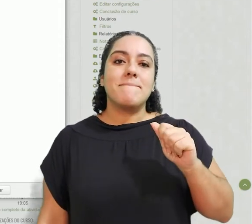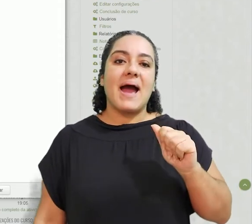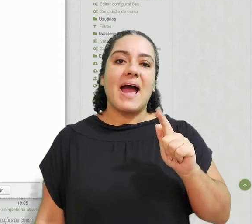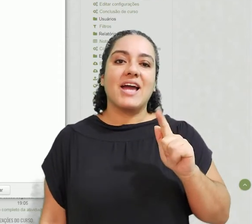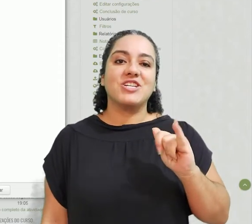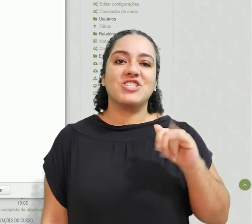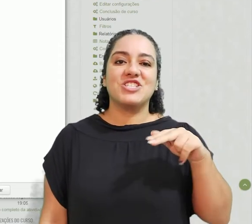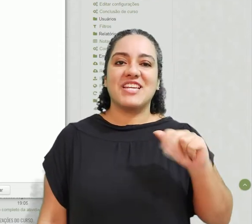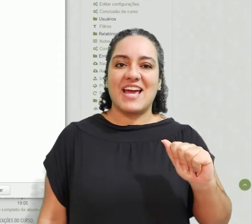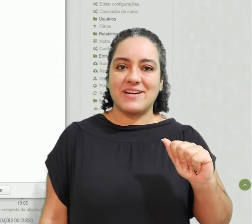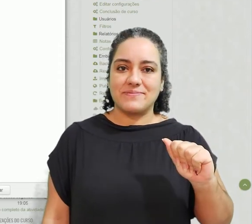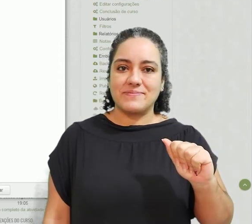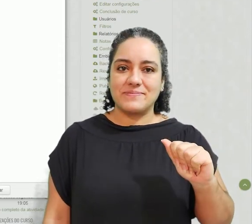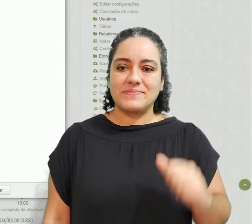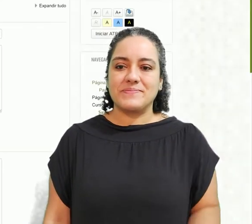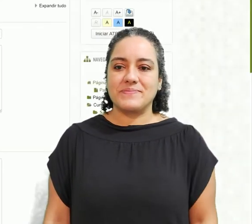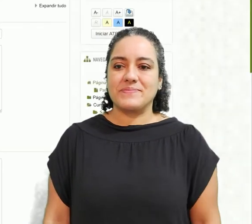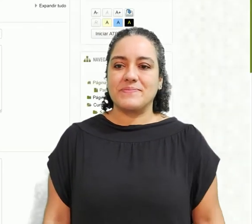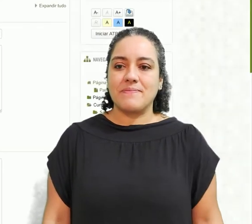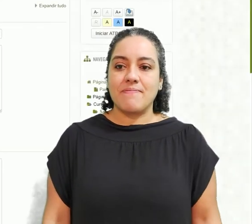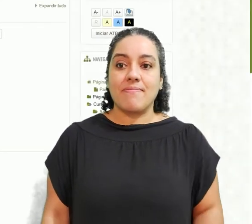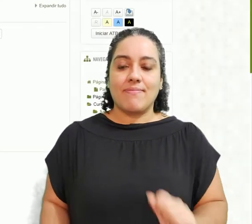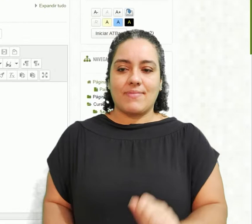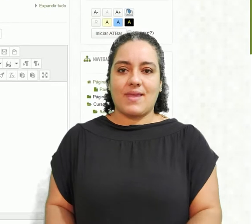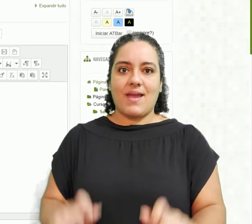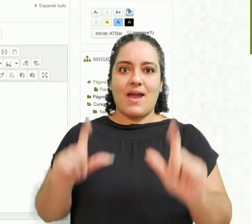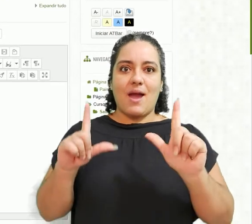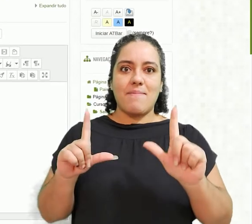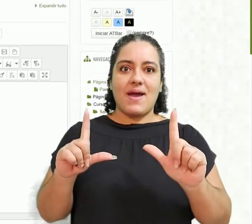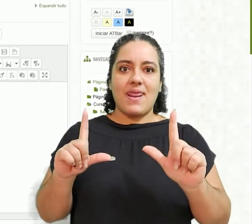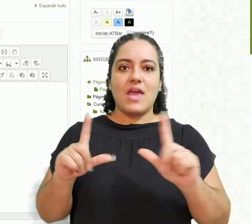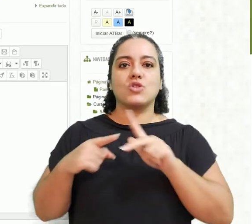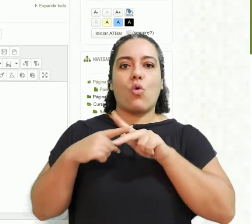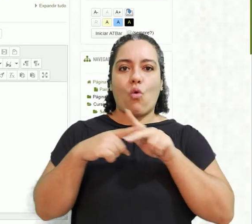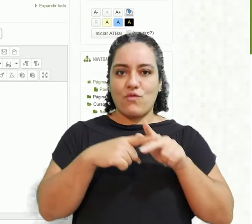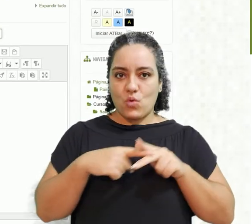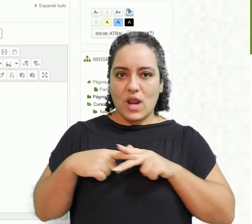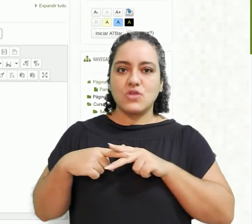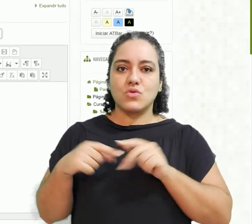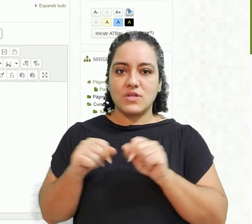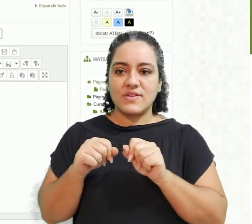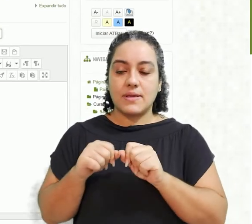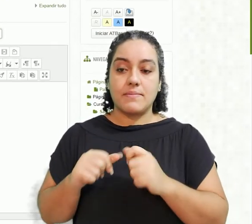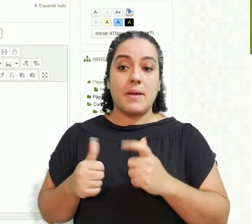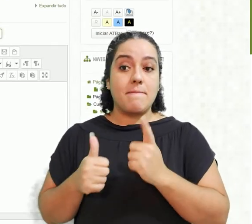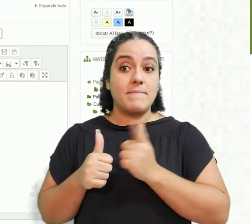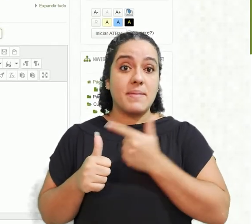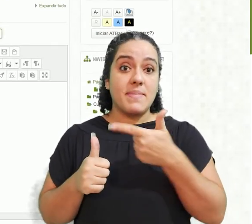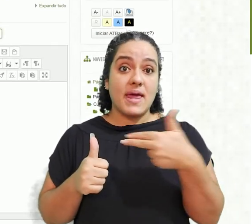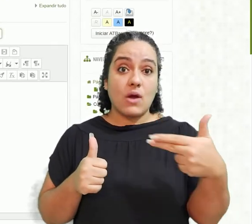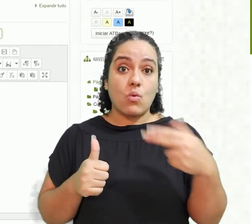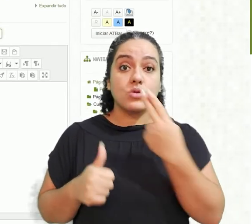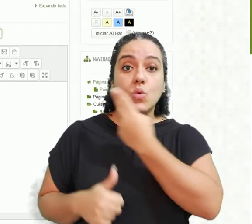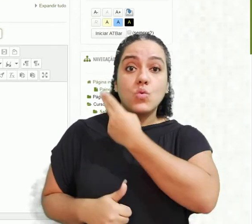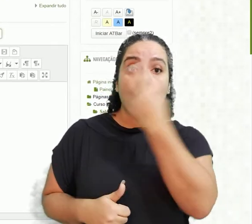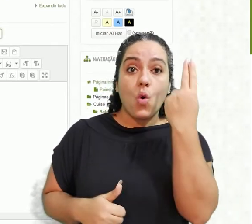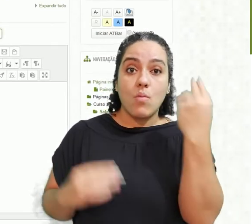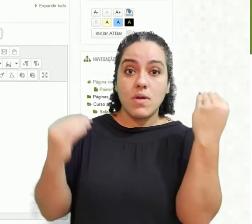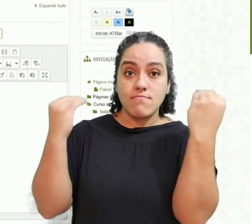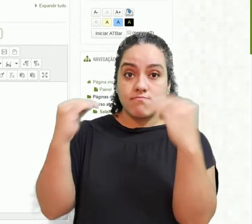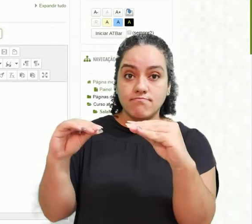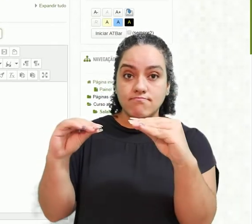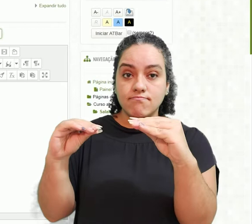Tá certo vamos adicionar aparece para nós aqui algumas configurações primeira coisa é o nome da página